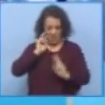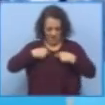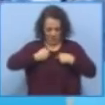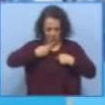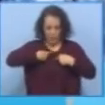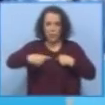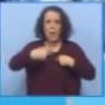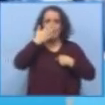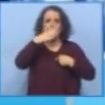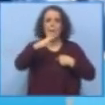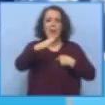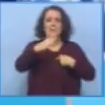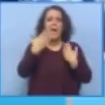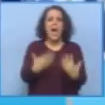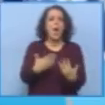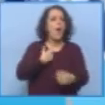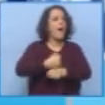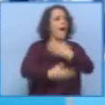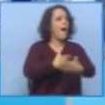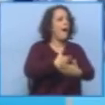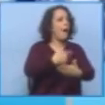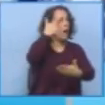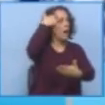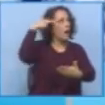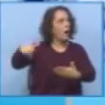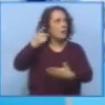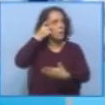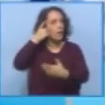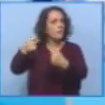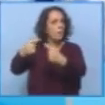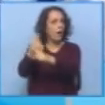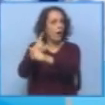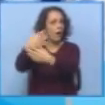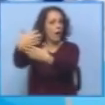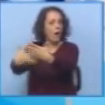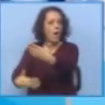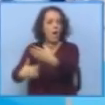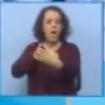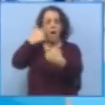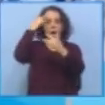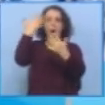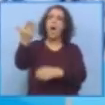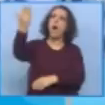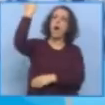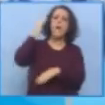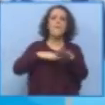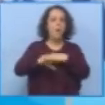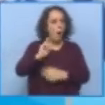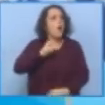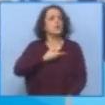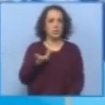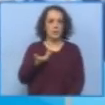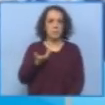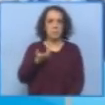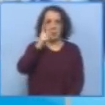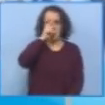sei funcionar sem essas coisas. Não sei como é que a gente fazia, mas de facto, quando foi a Santiago de Compostela, alugámos um